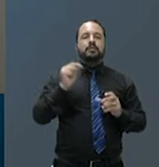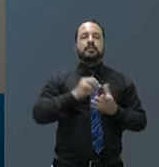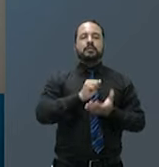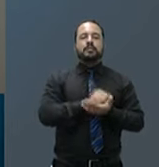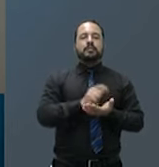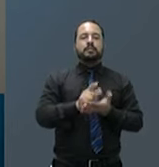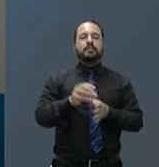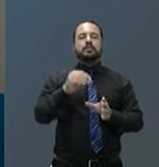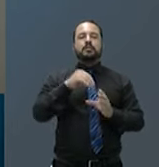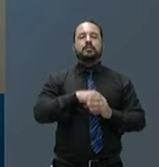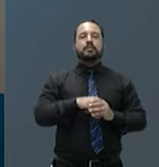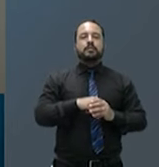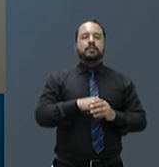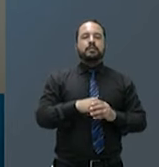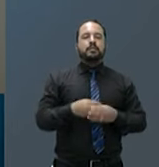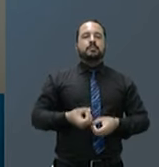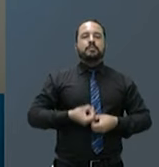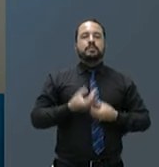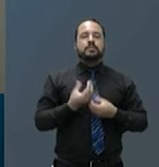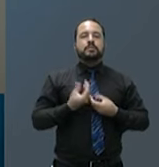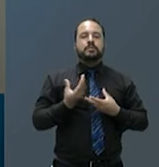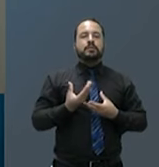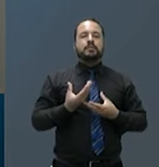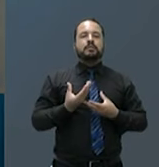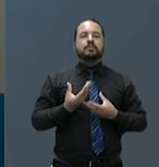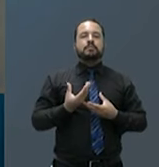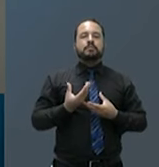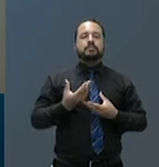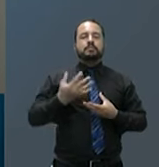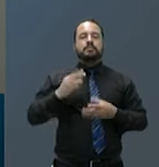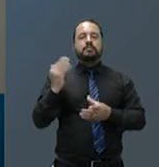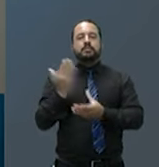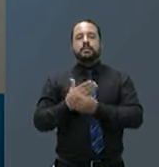como a expressão do princípio da colegialidade e do devido processo legal.